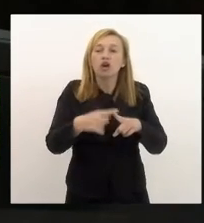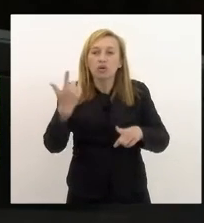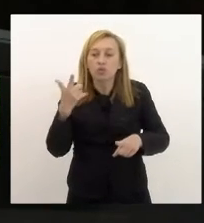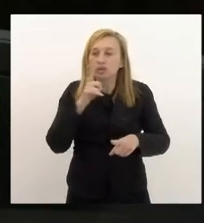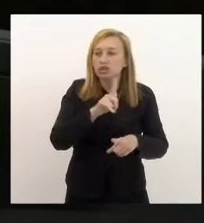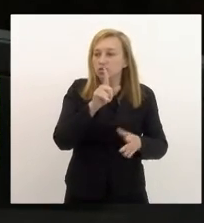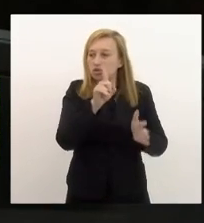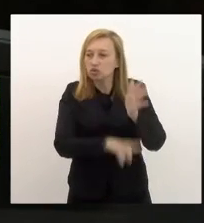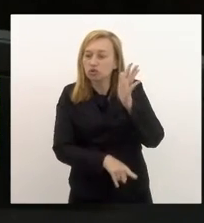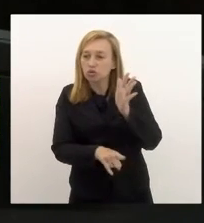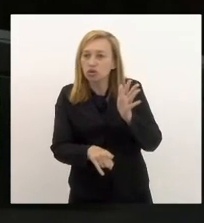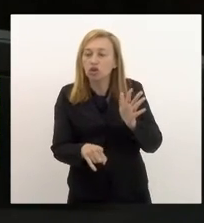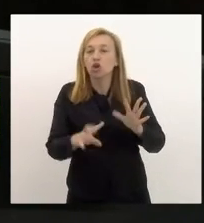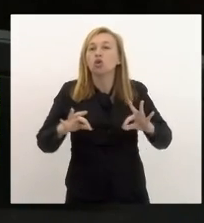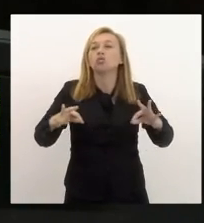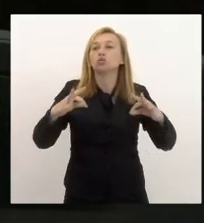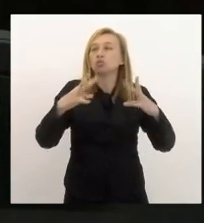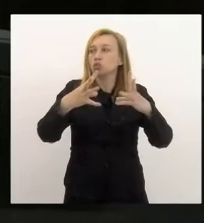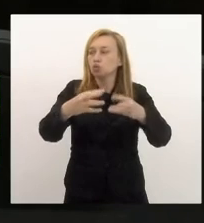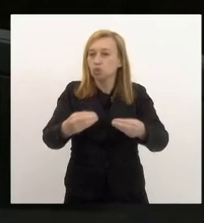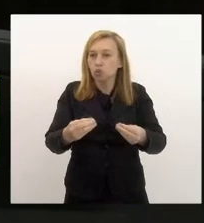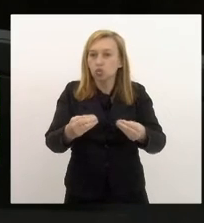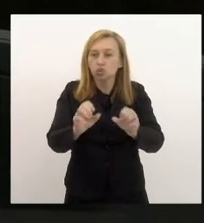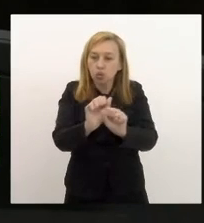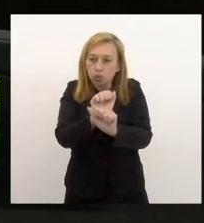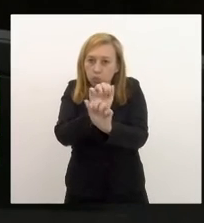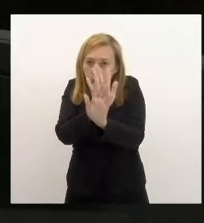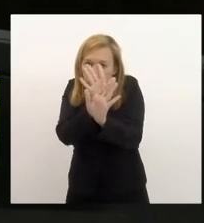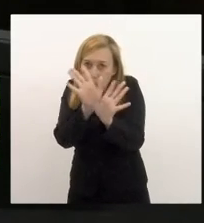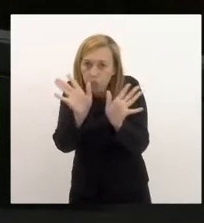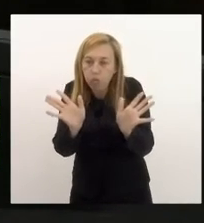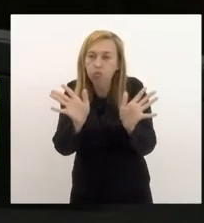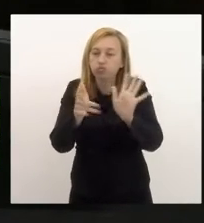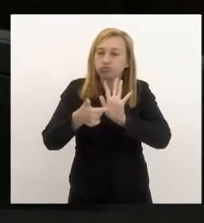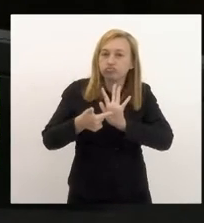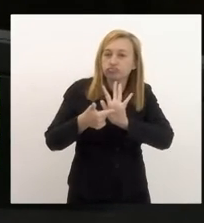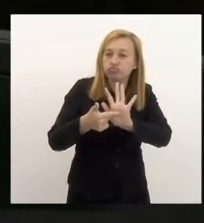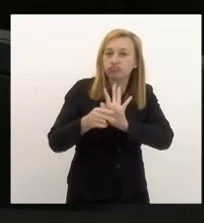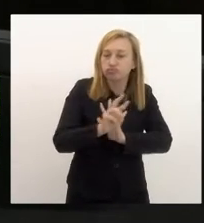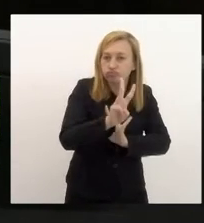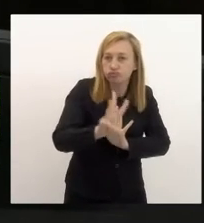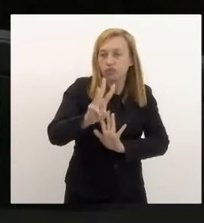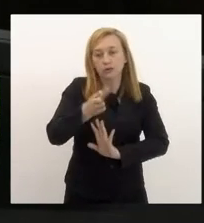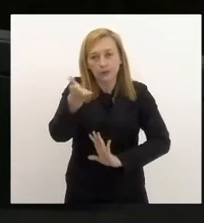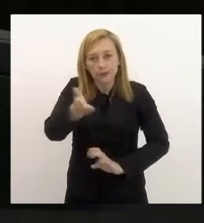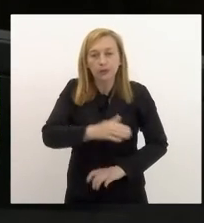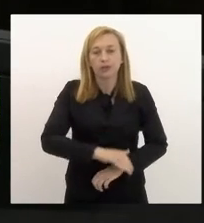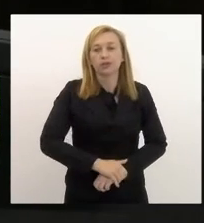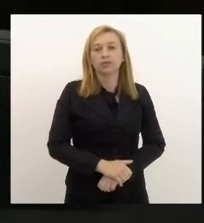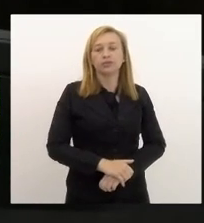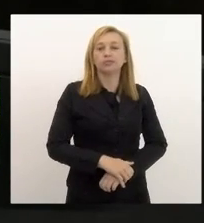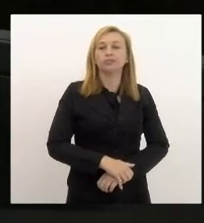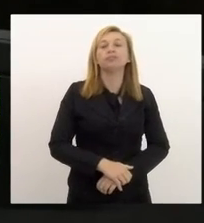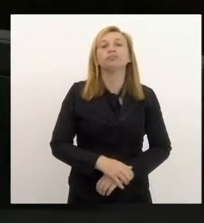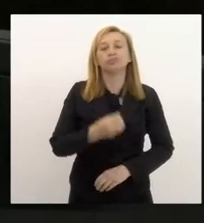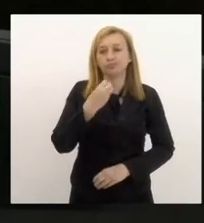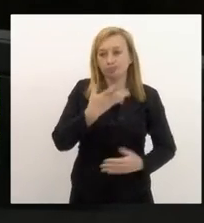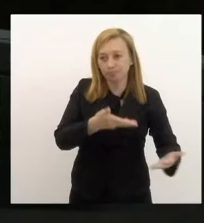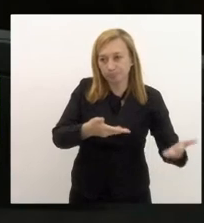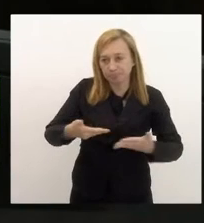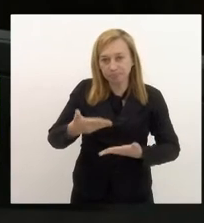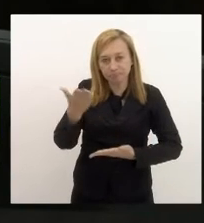tudo isso tem é transparente não tá disposição lá será um prazer